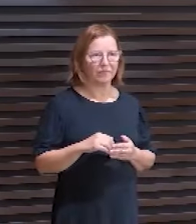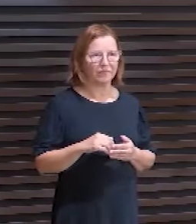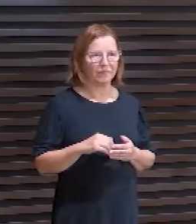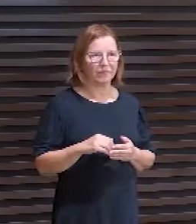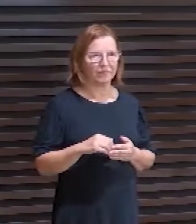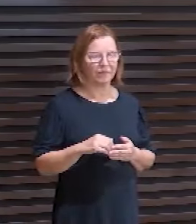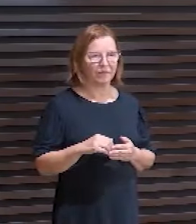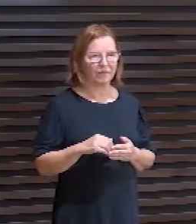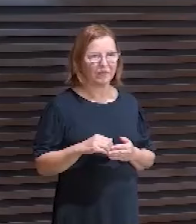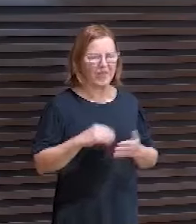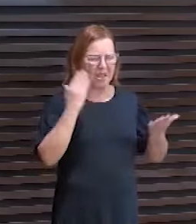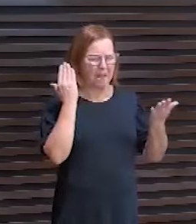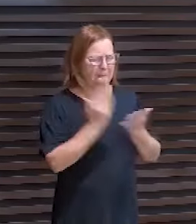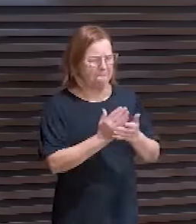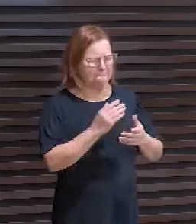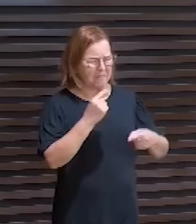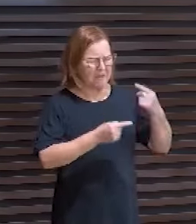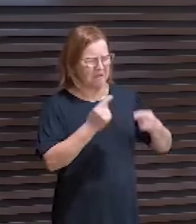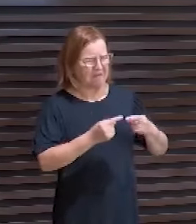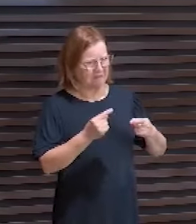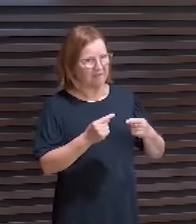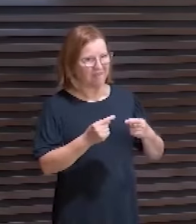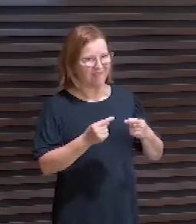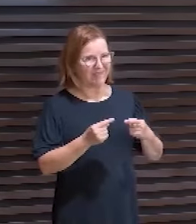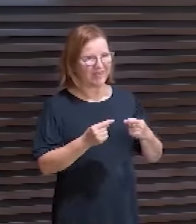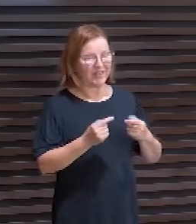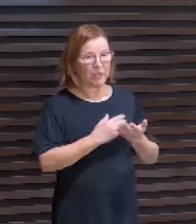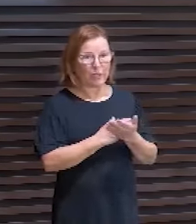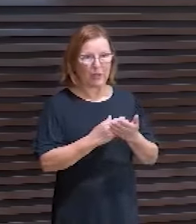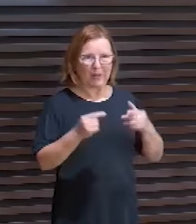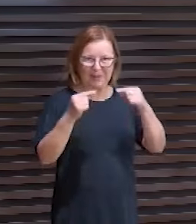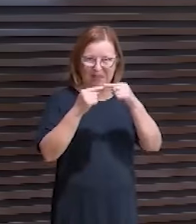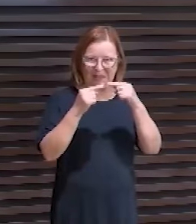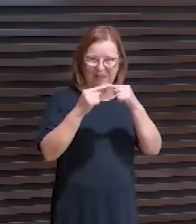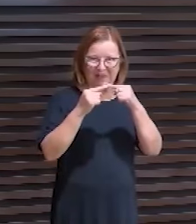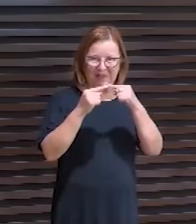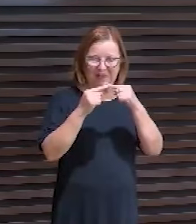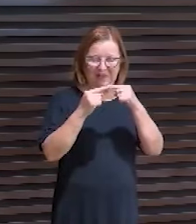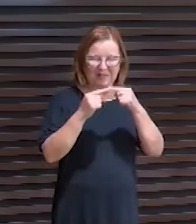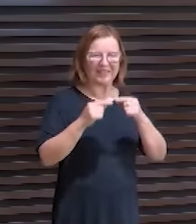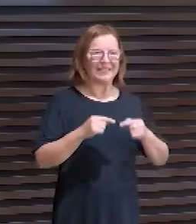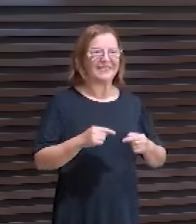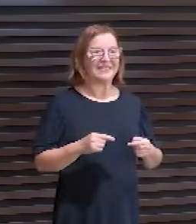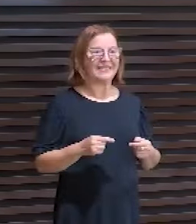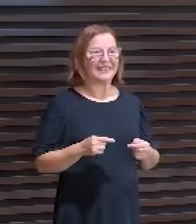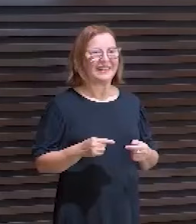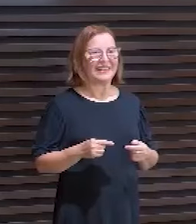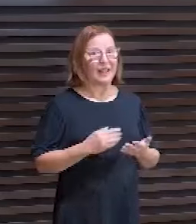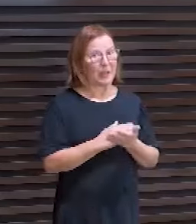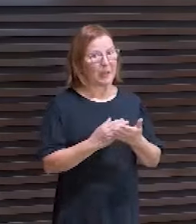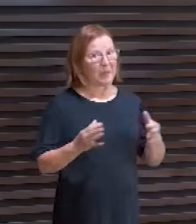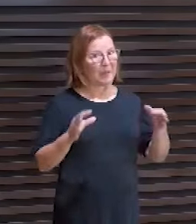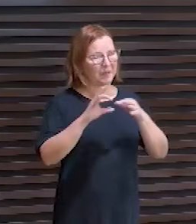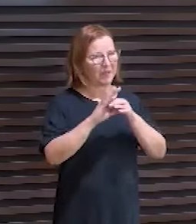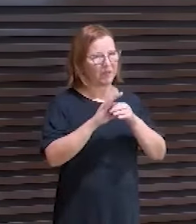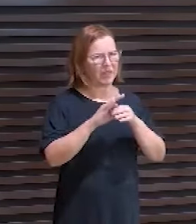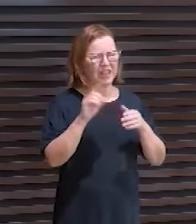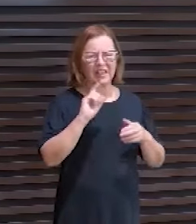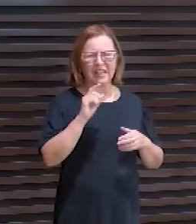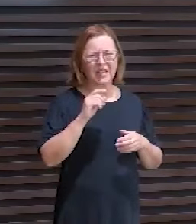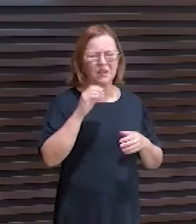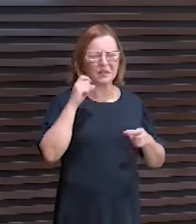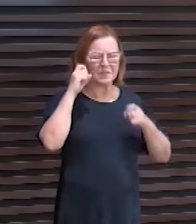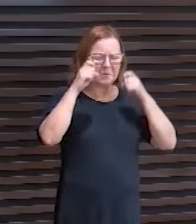acordo sai a disputa e entra a comunhão não se preocup com o que o mundo